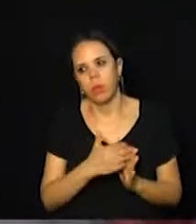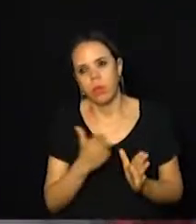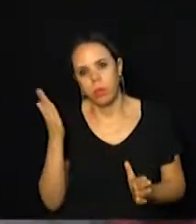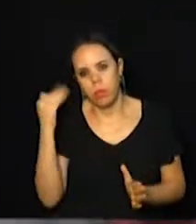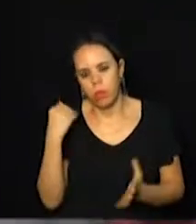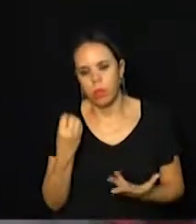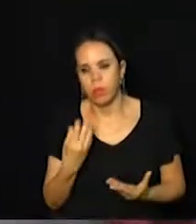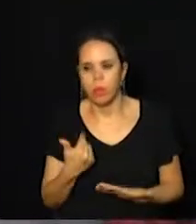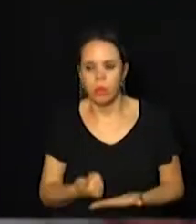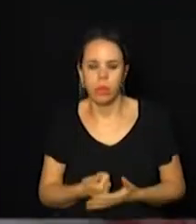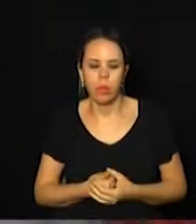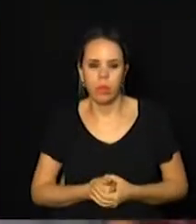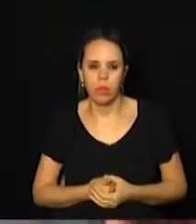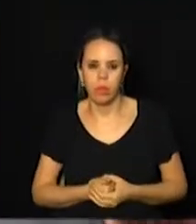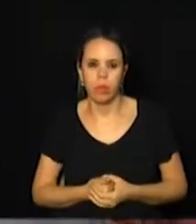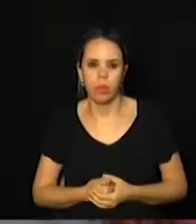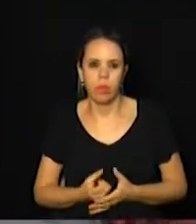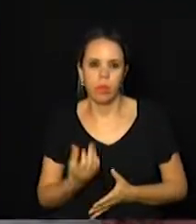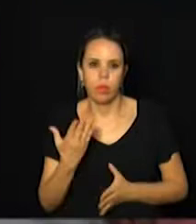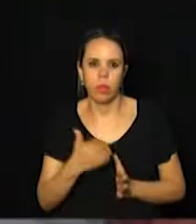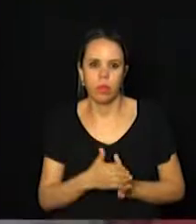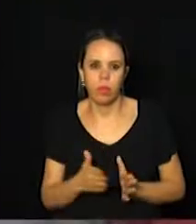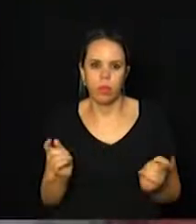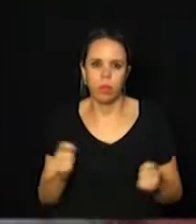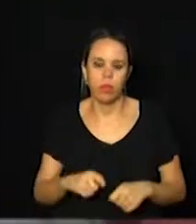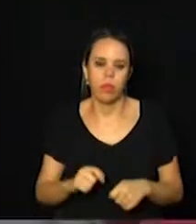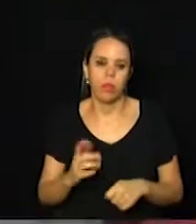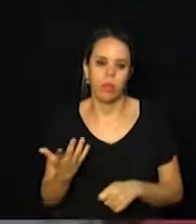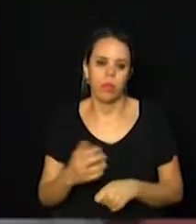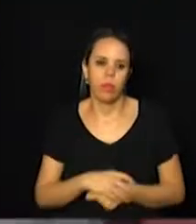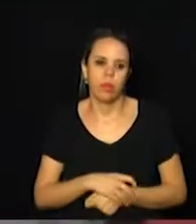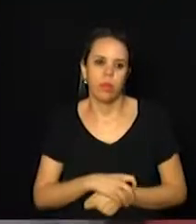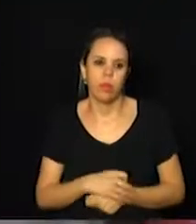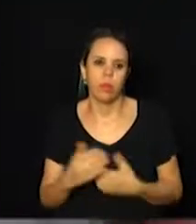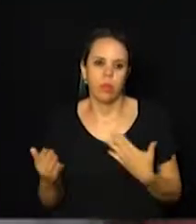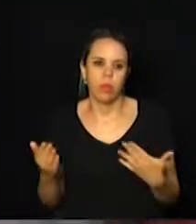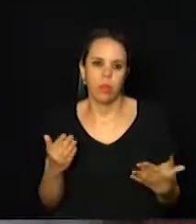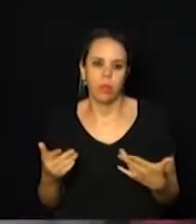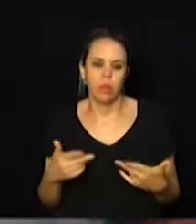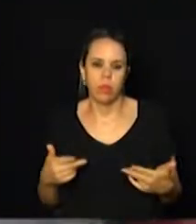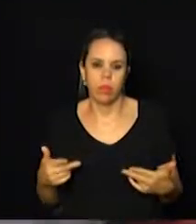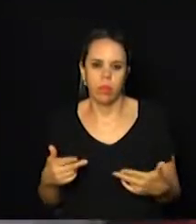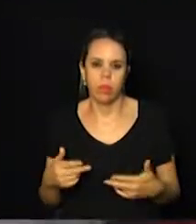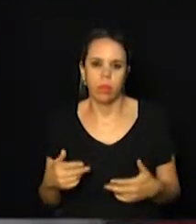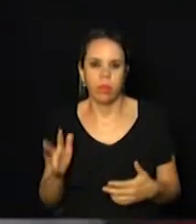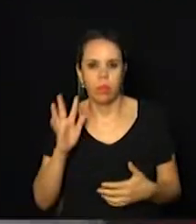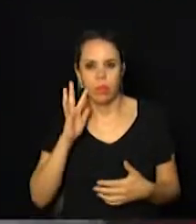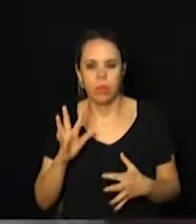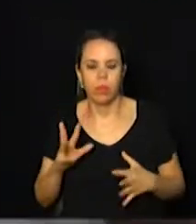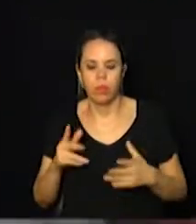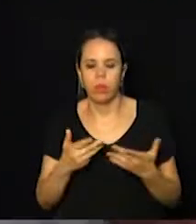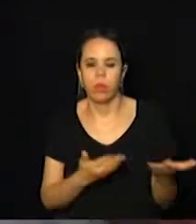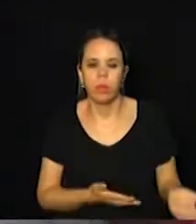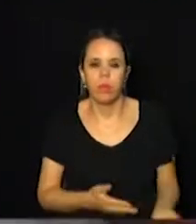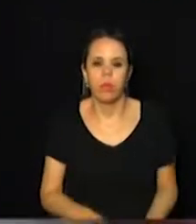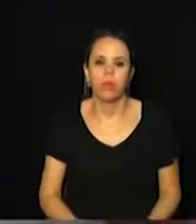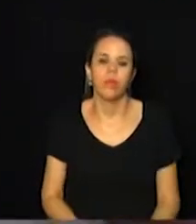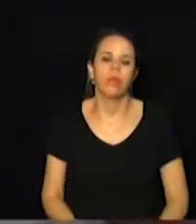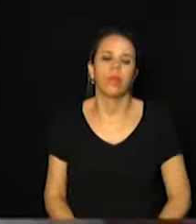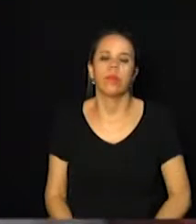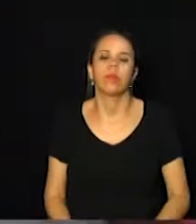sabe muito bem o que tá acontecendo o que poderá acontecer e quais são as consequências de tudo isso